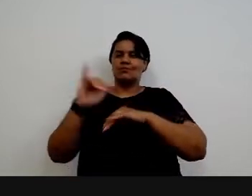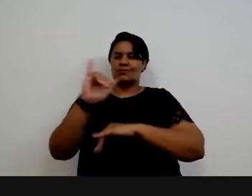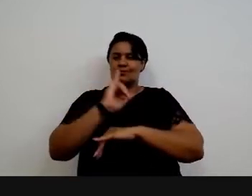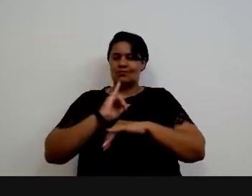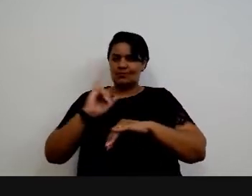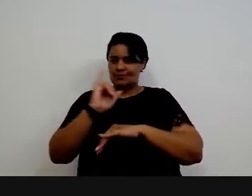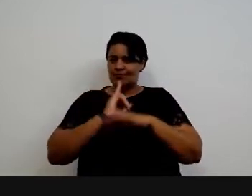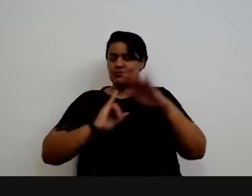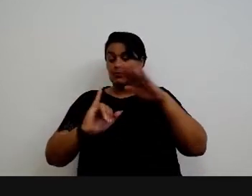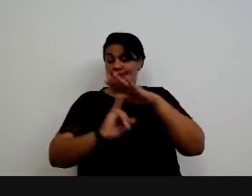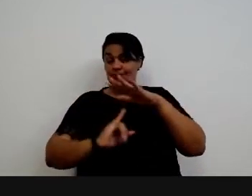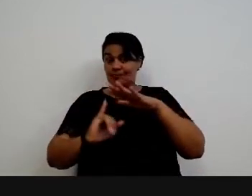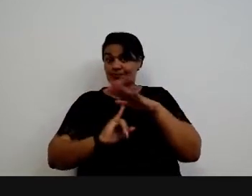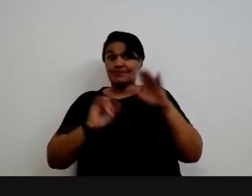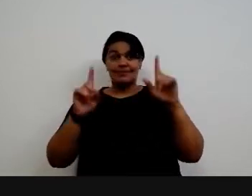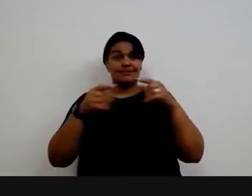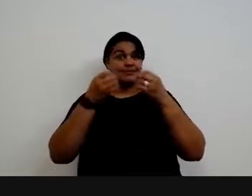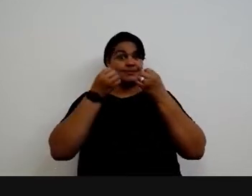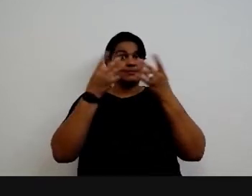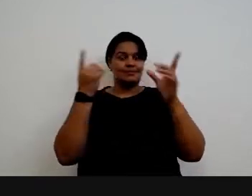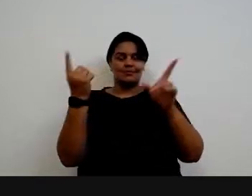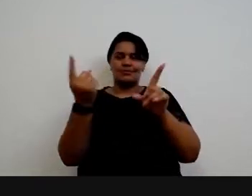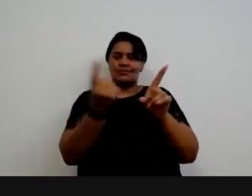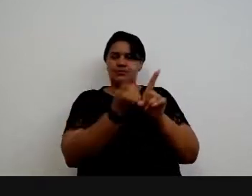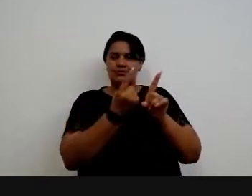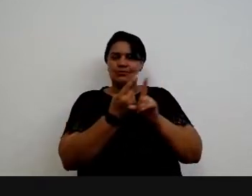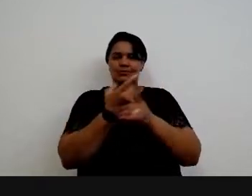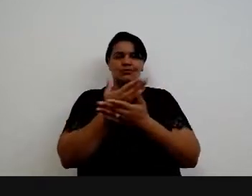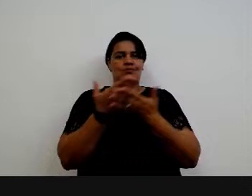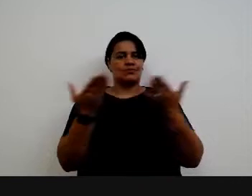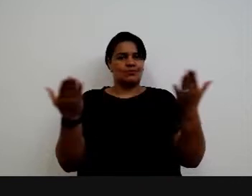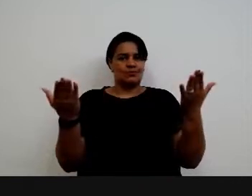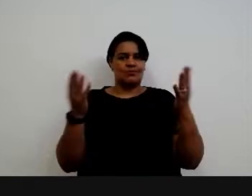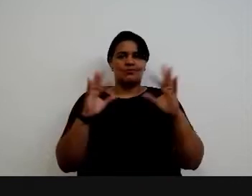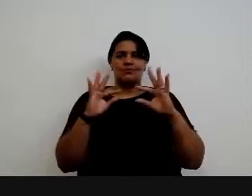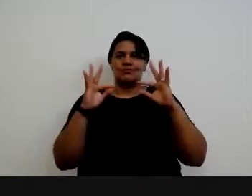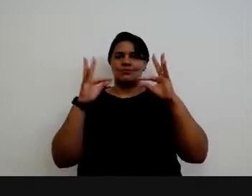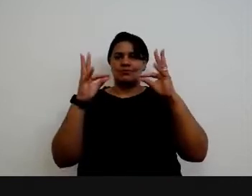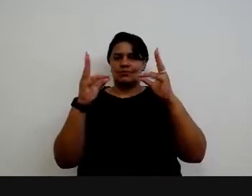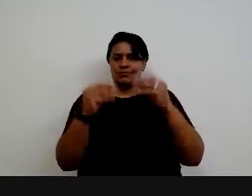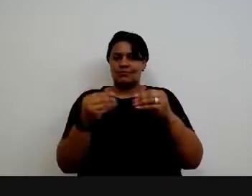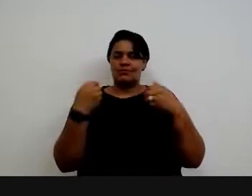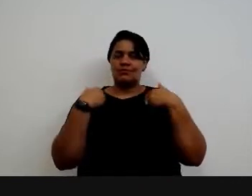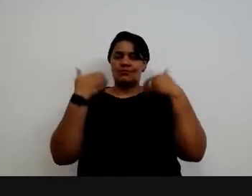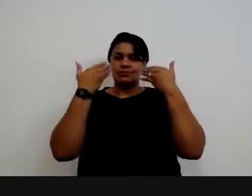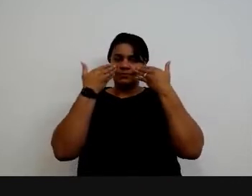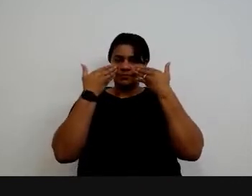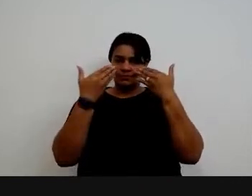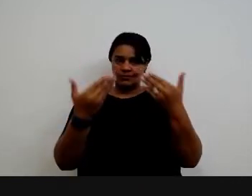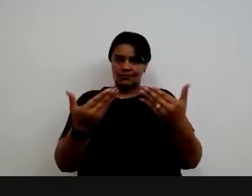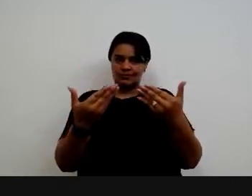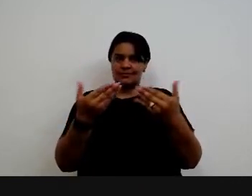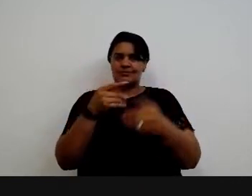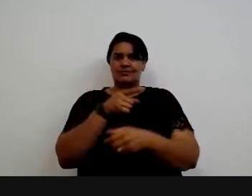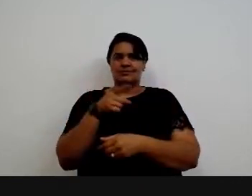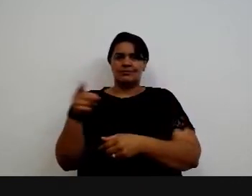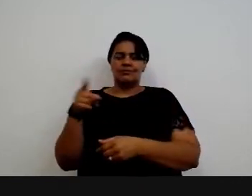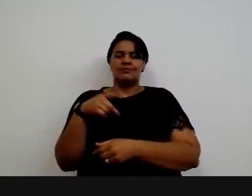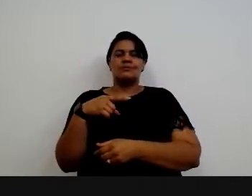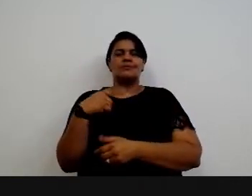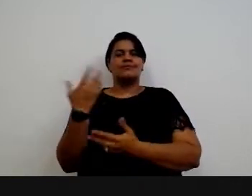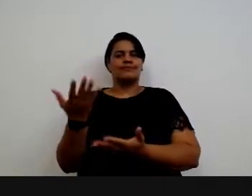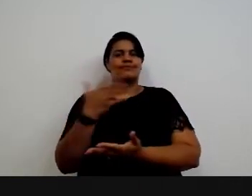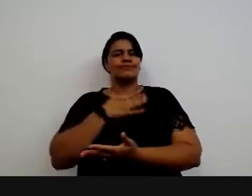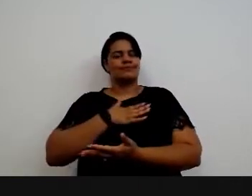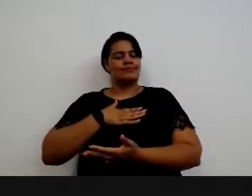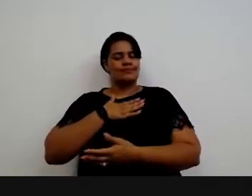prazer em encontrar essa turma aqui, querida. E eu vou apresentar para vocês a nossa querida Ruth, né,